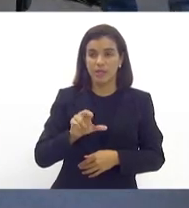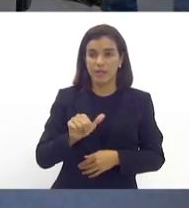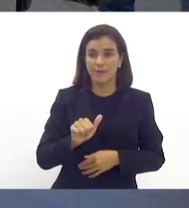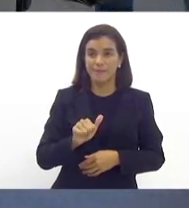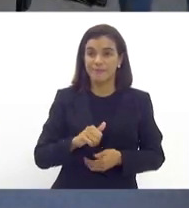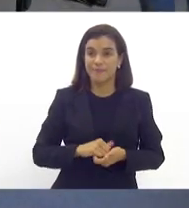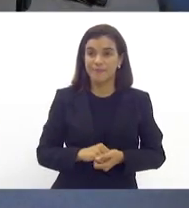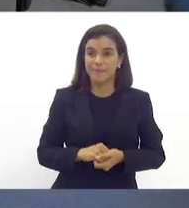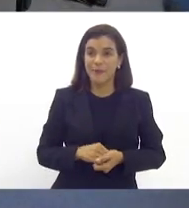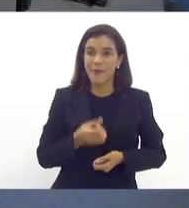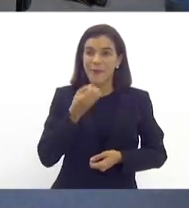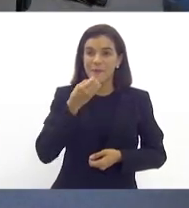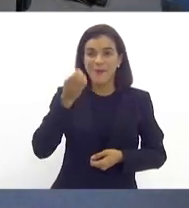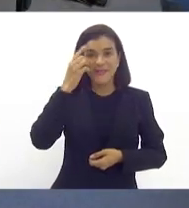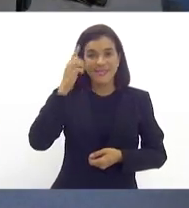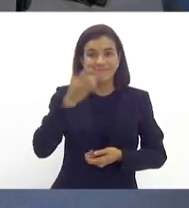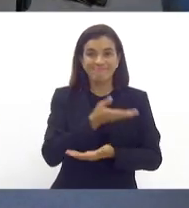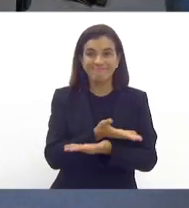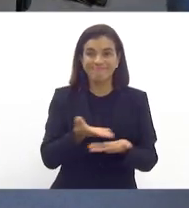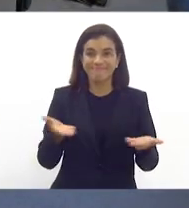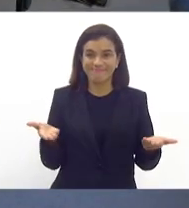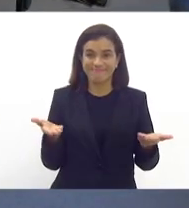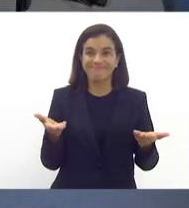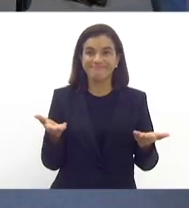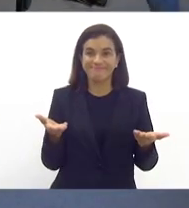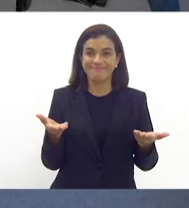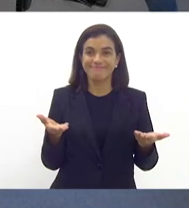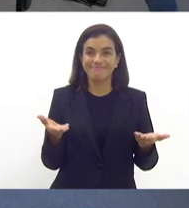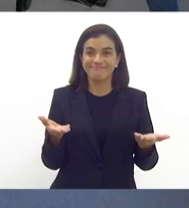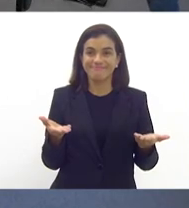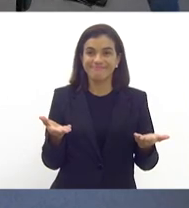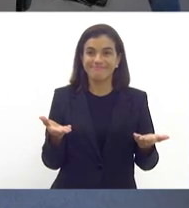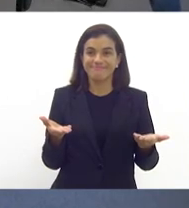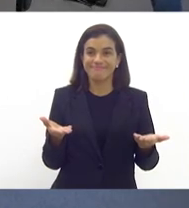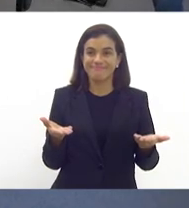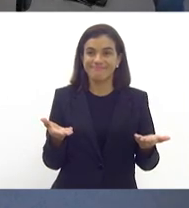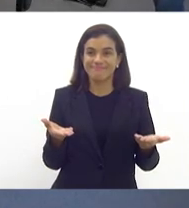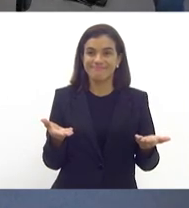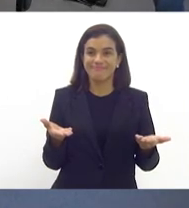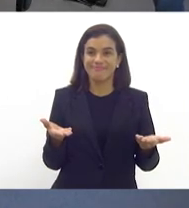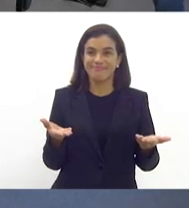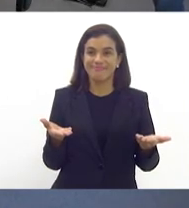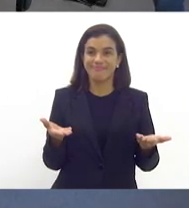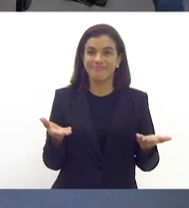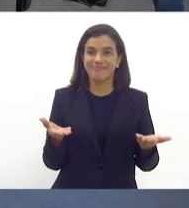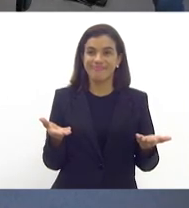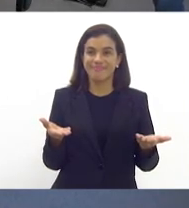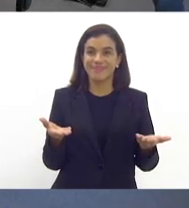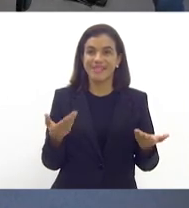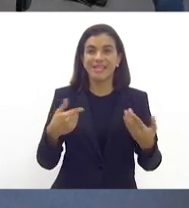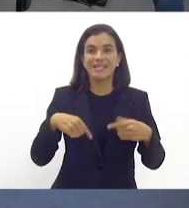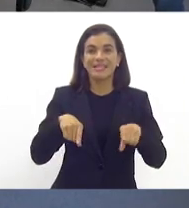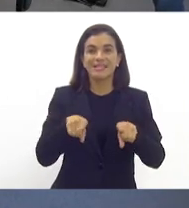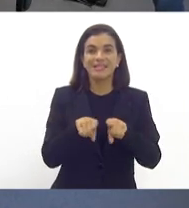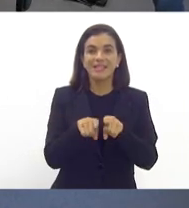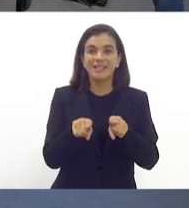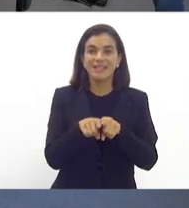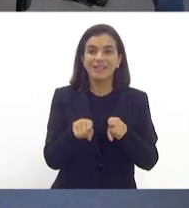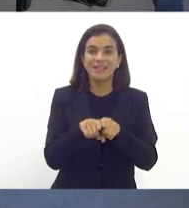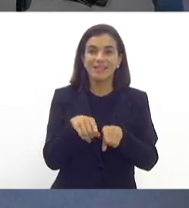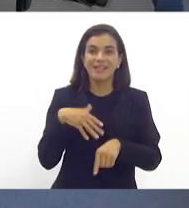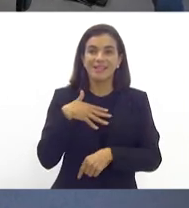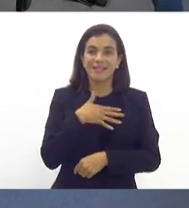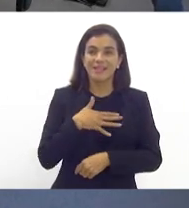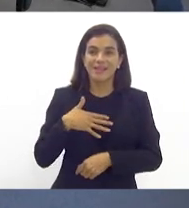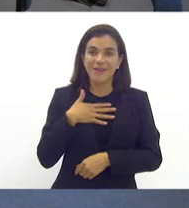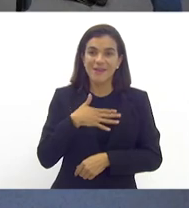Opa muito bom dia a todos falando fora do microfone cumprimento a todos eh também gostaria muito de cumprimentar a